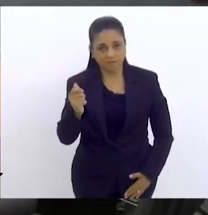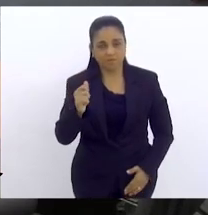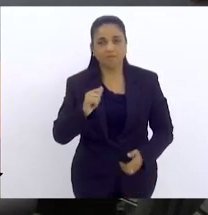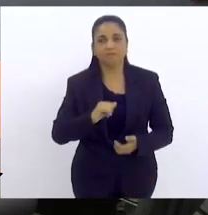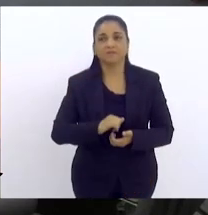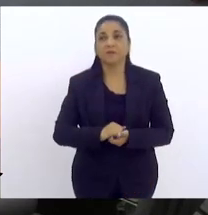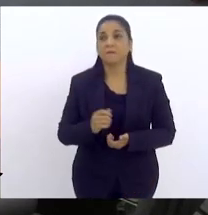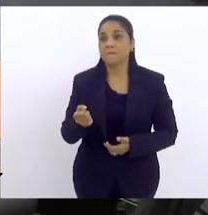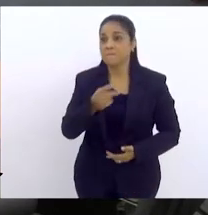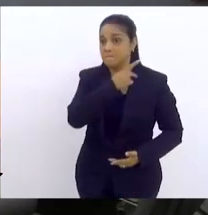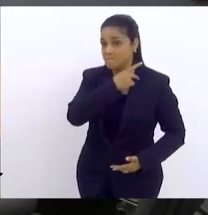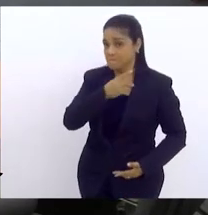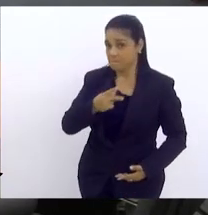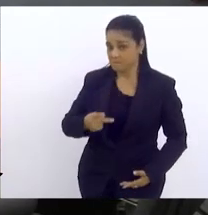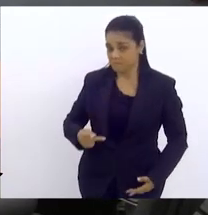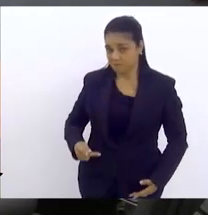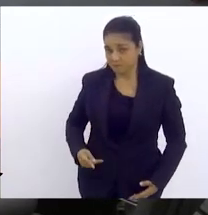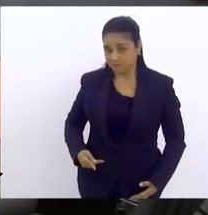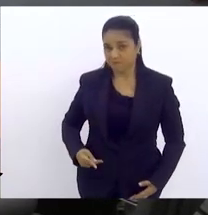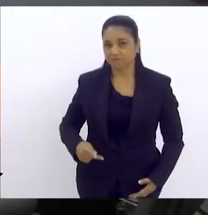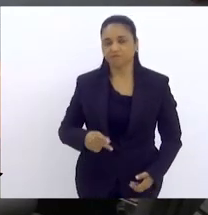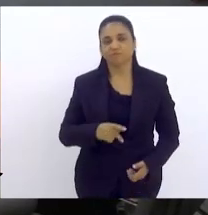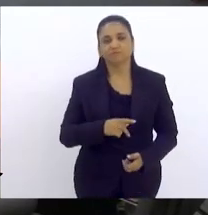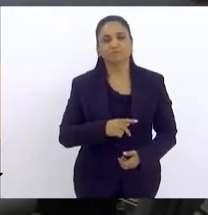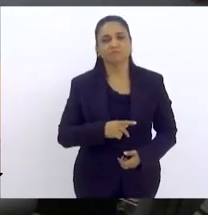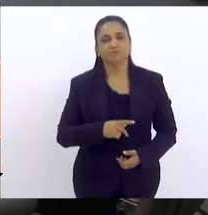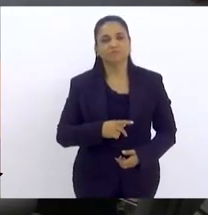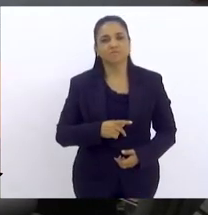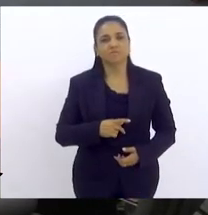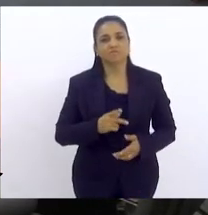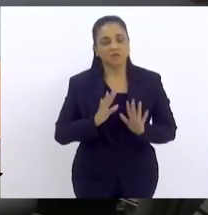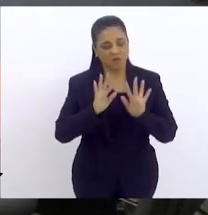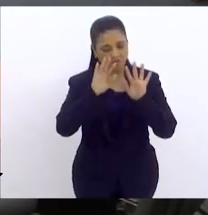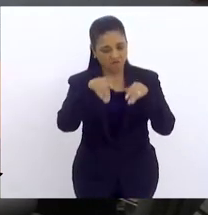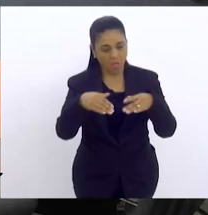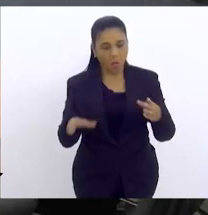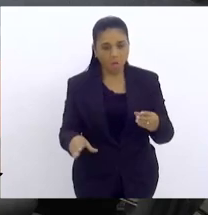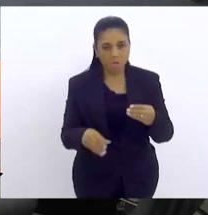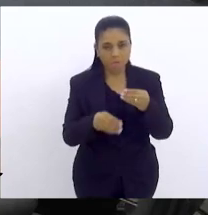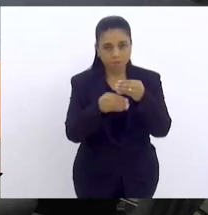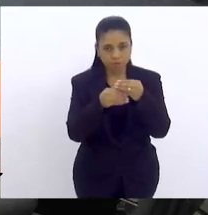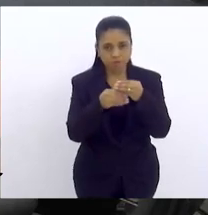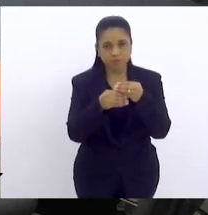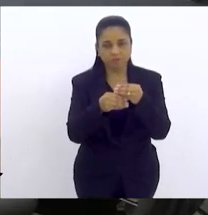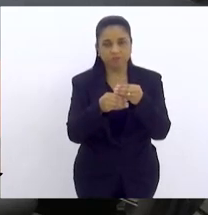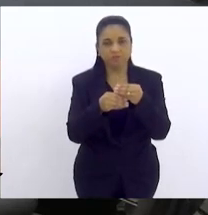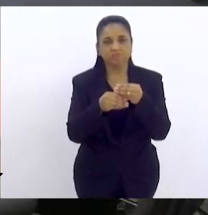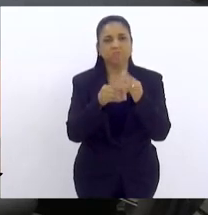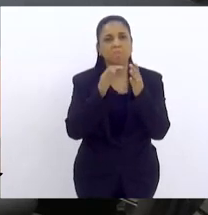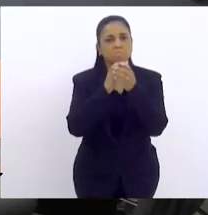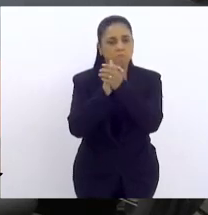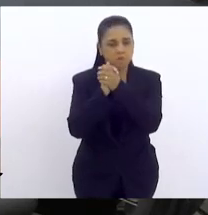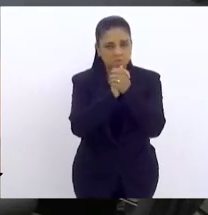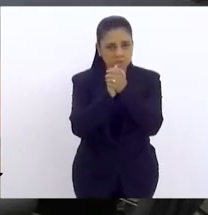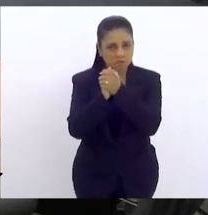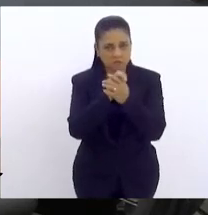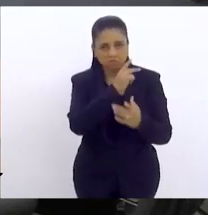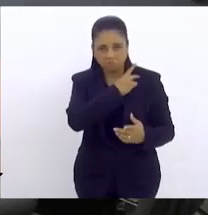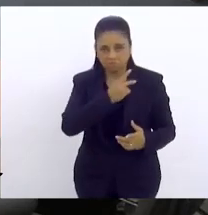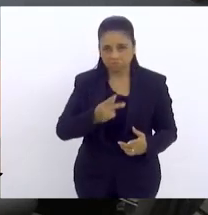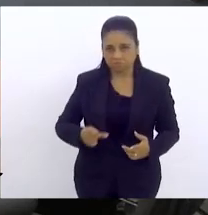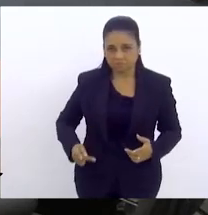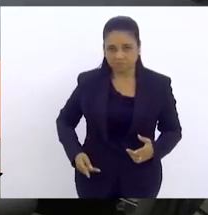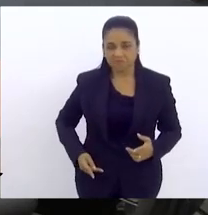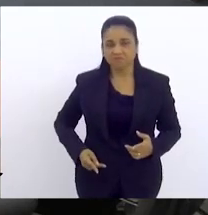seu presente minhas considerações finais aqui primeiramente parabenizando vossa excelência mais